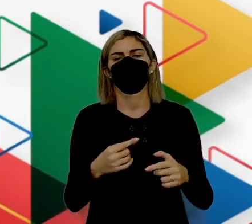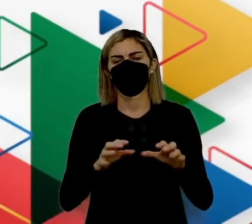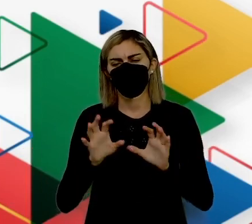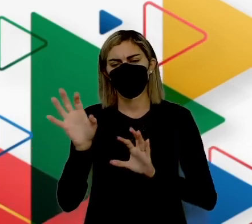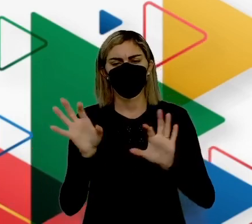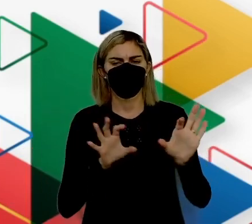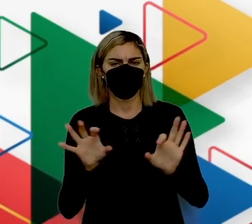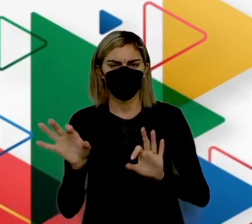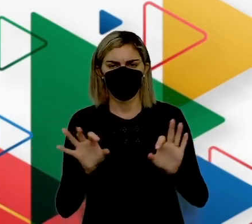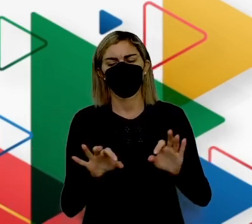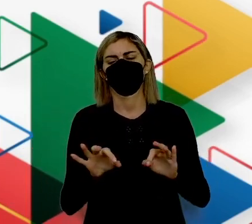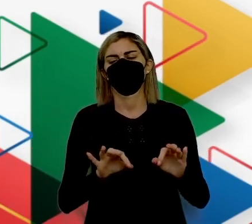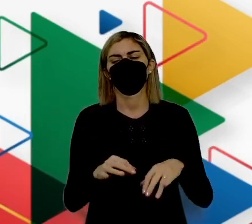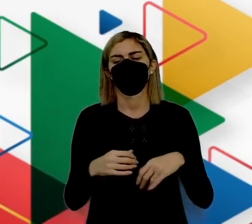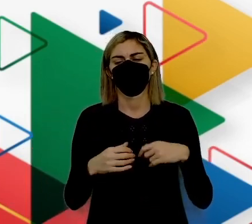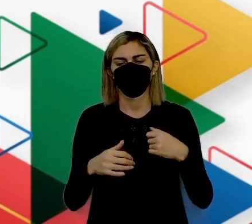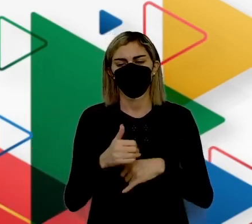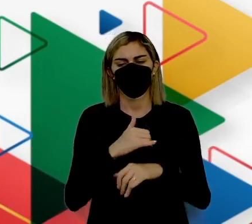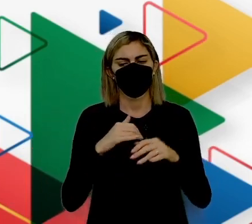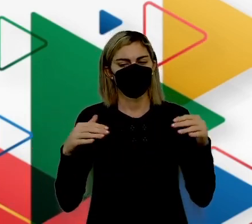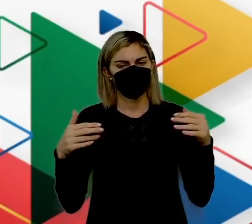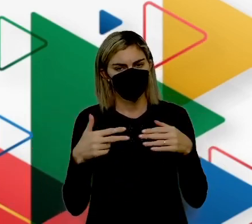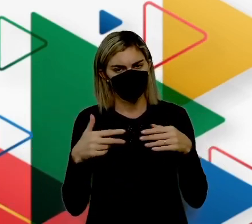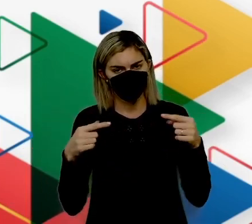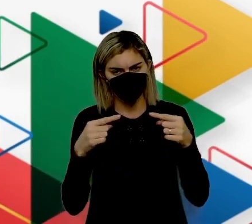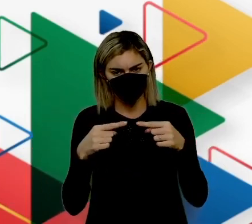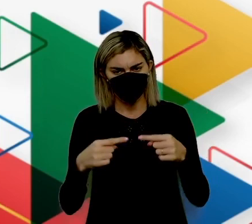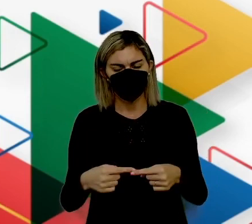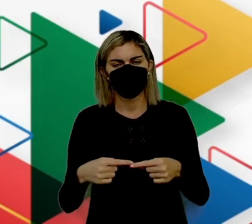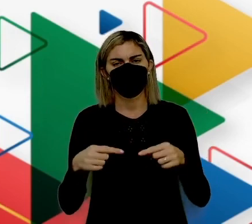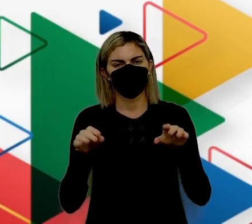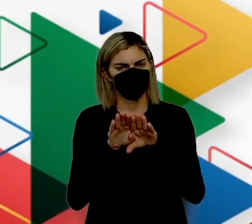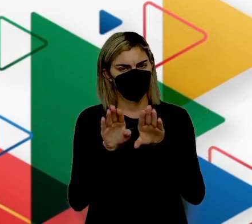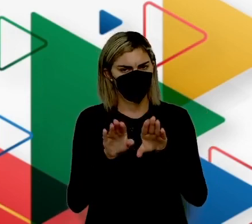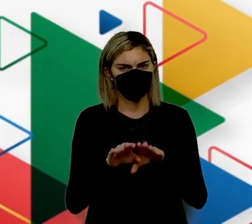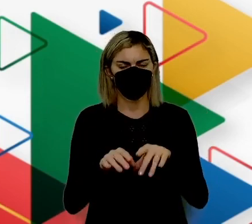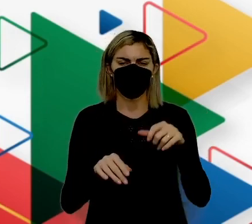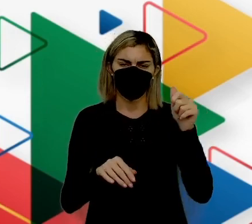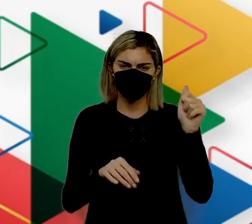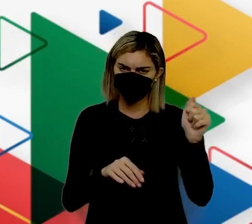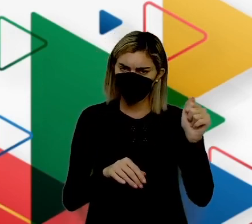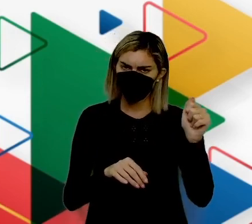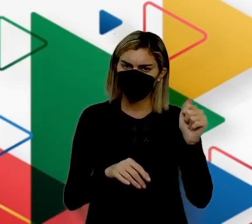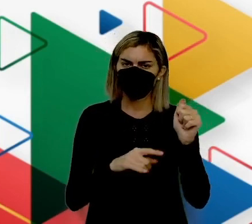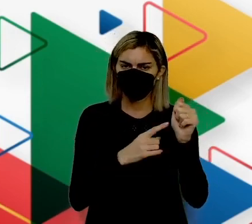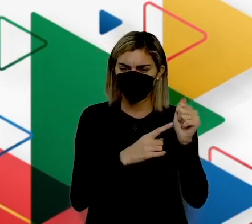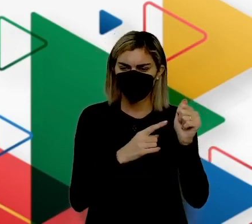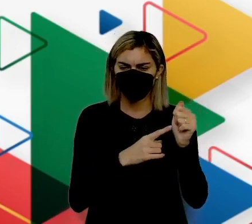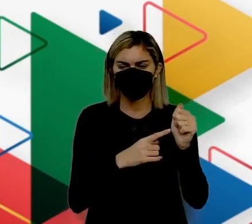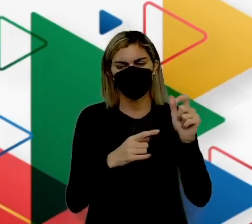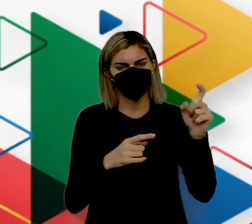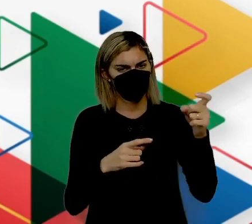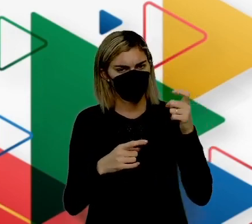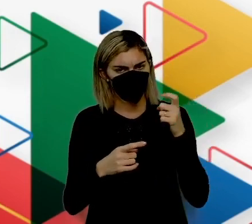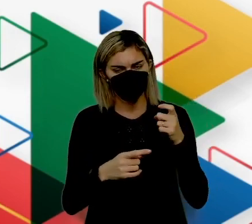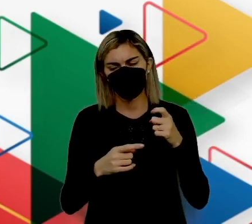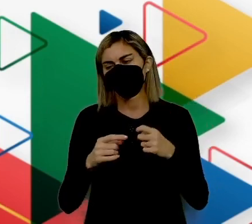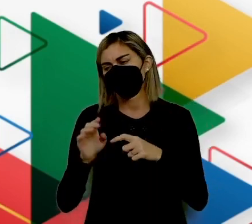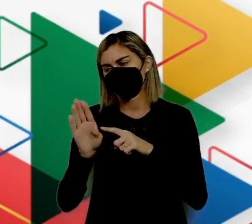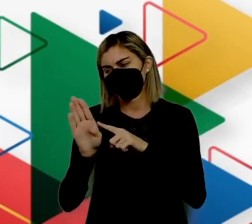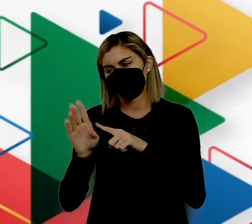de carga, ela é proporcional ao raio. Então, A assume uma distribuição X e a